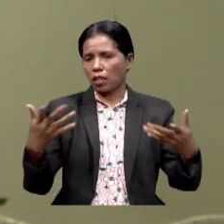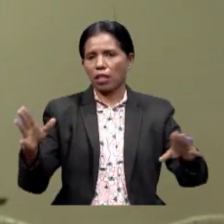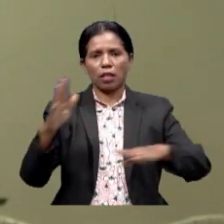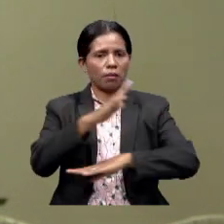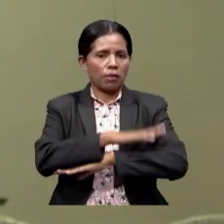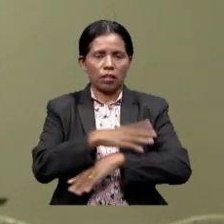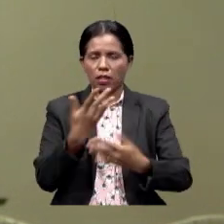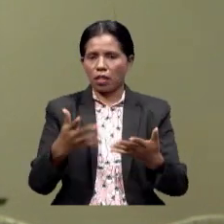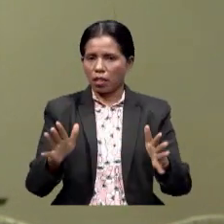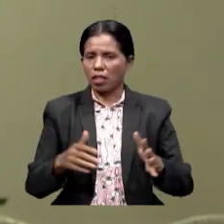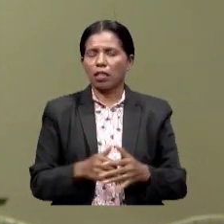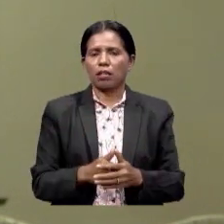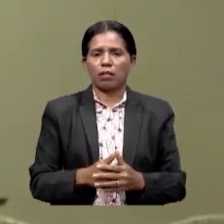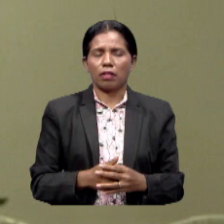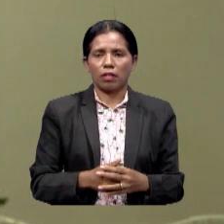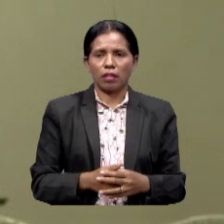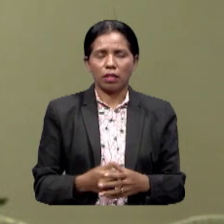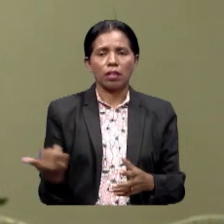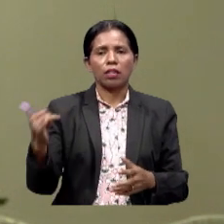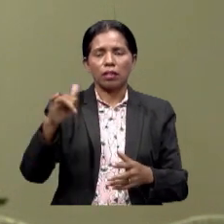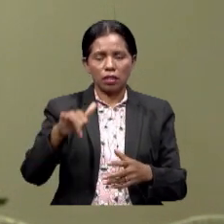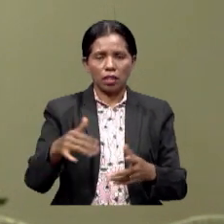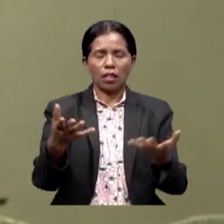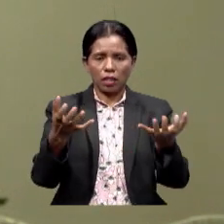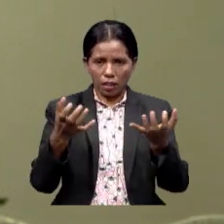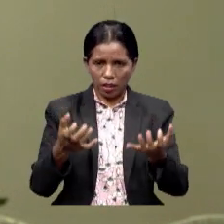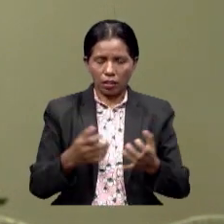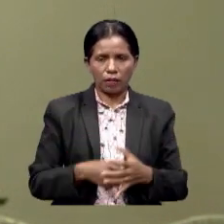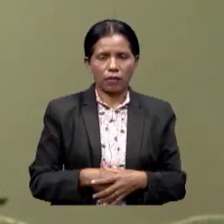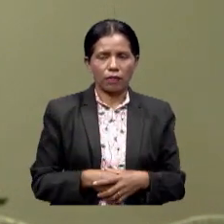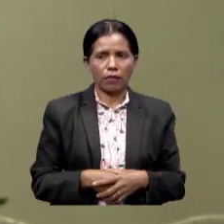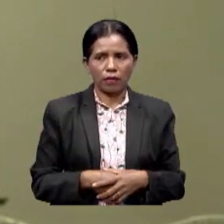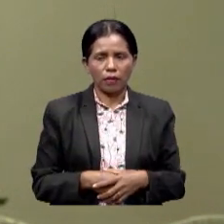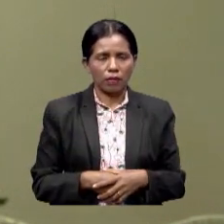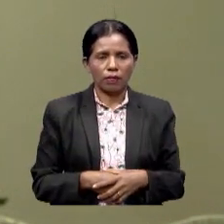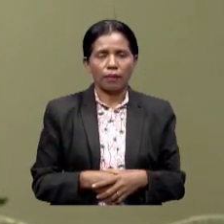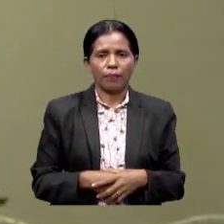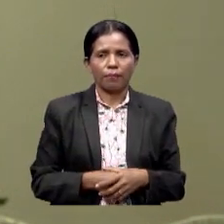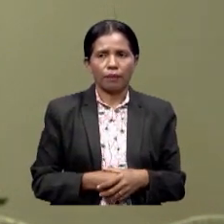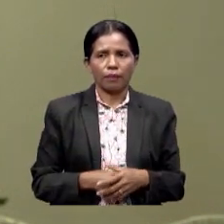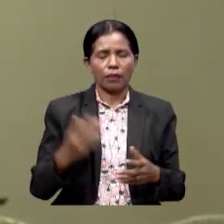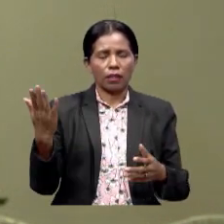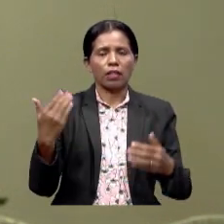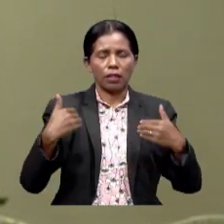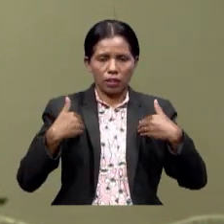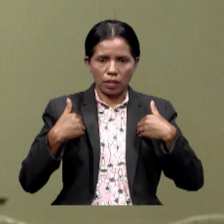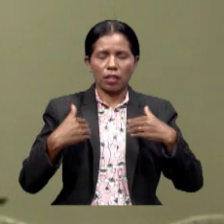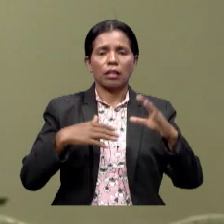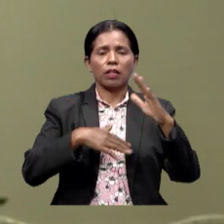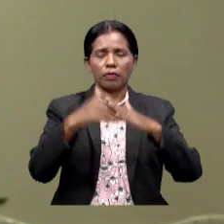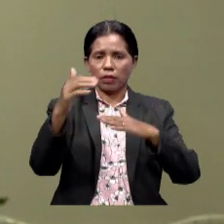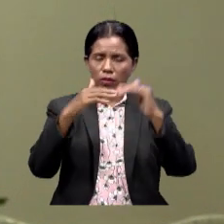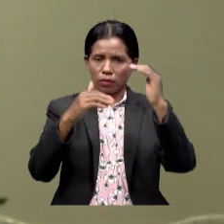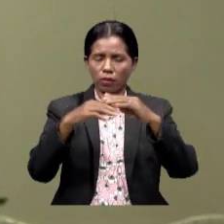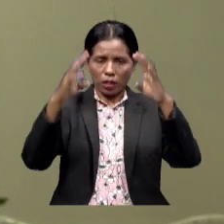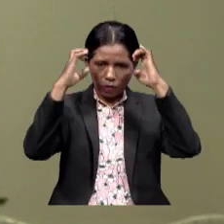a... Nebe, se não é a cara, né, além de a infraestrutura, e a área de educação, se